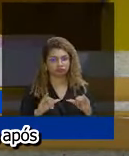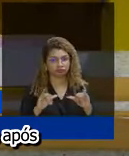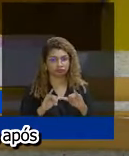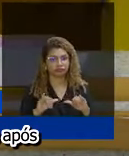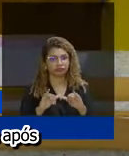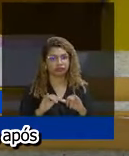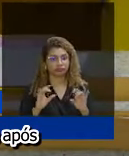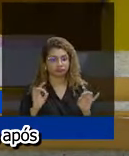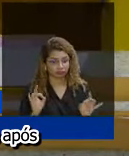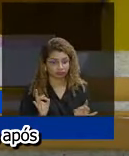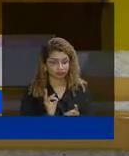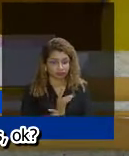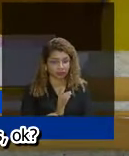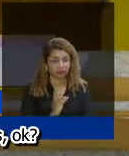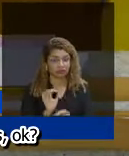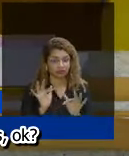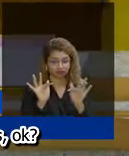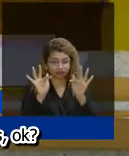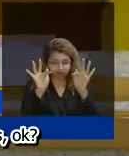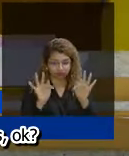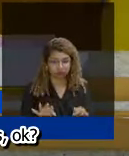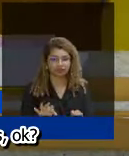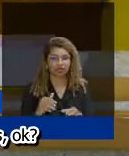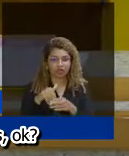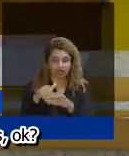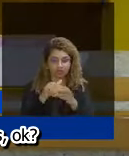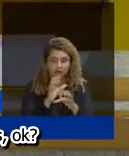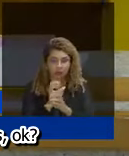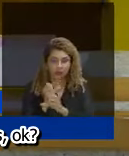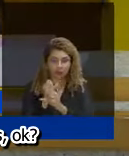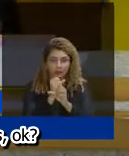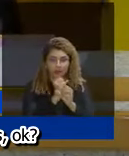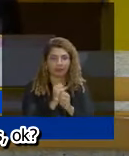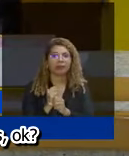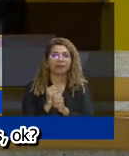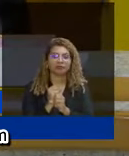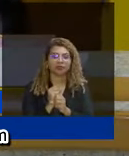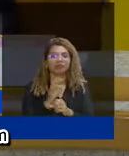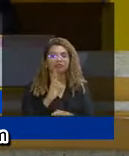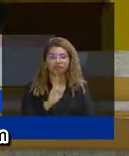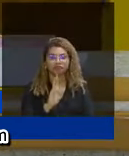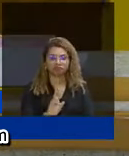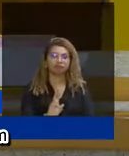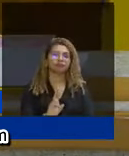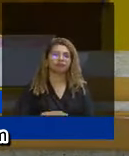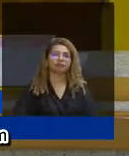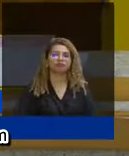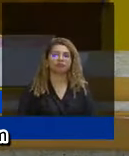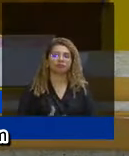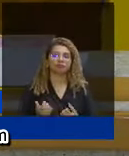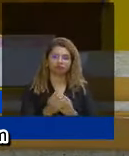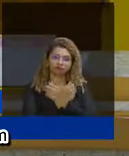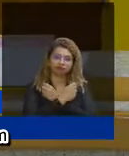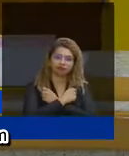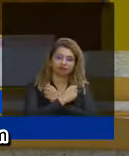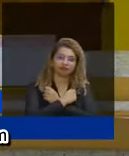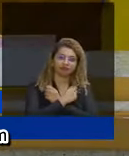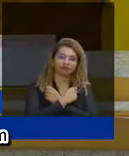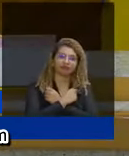encerraremos a sessão após publicados os resultados, a totalização dos resultados, ok? Então, um forte abraço